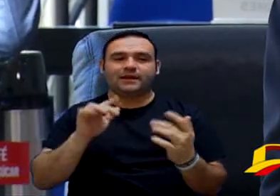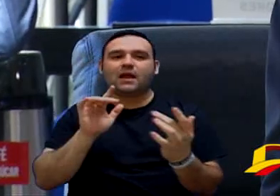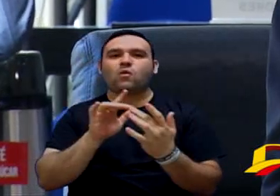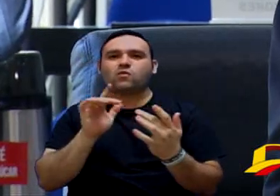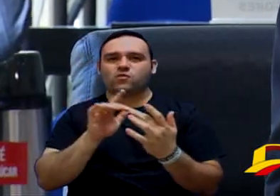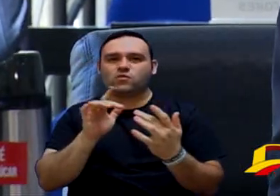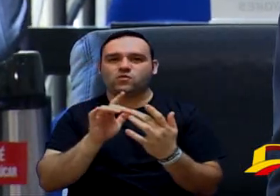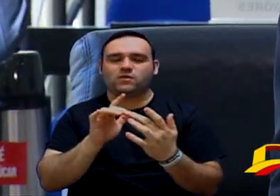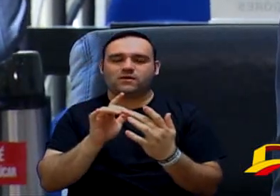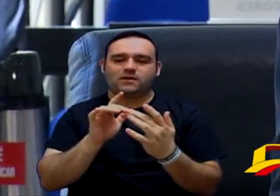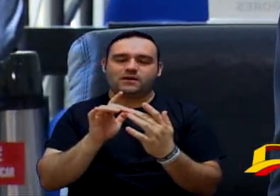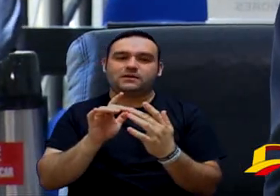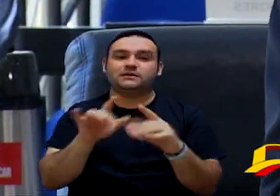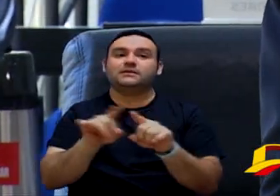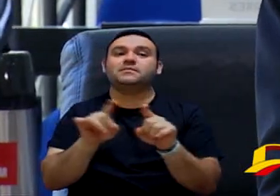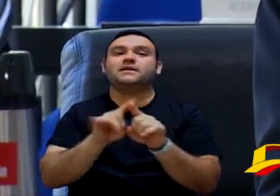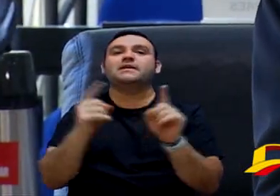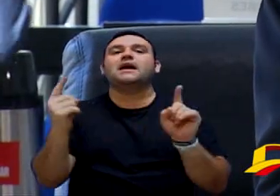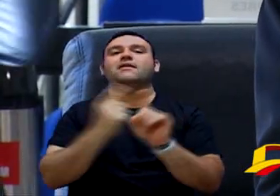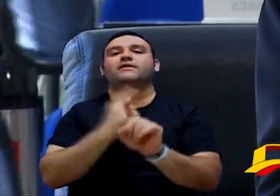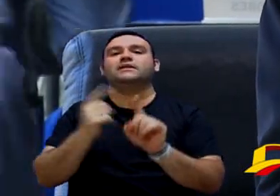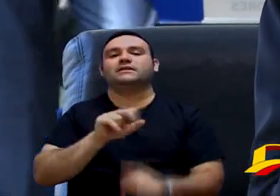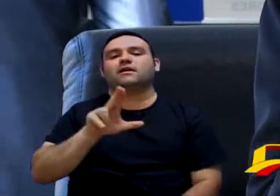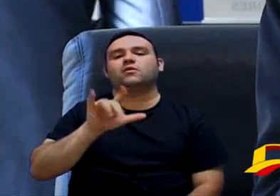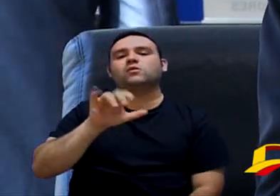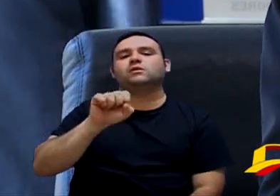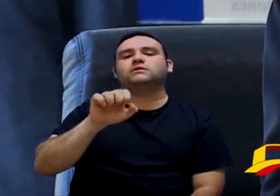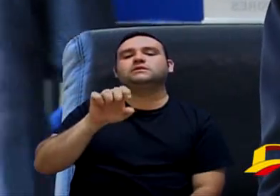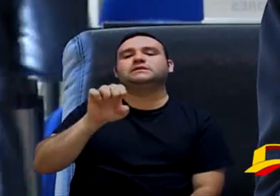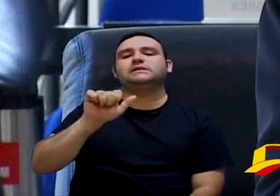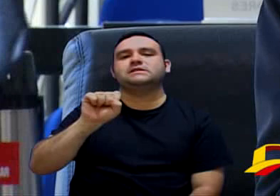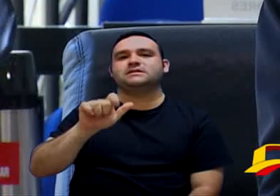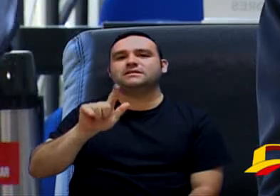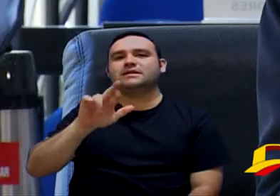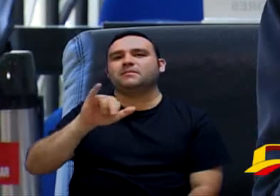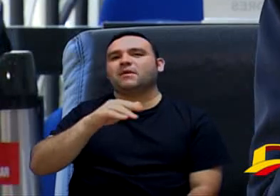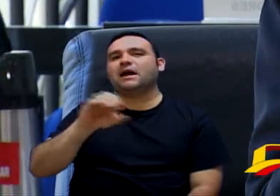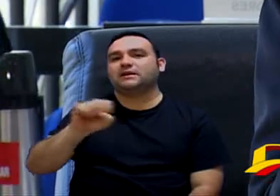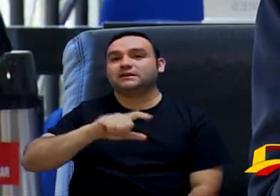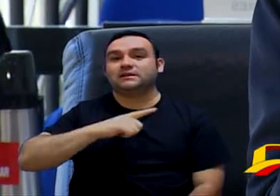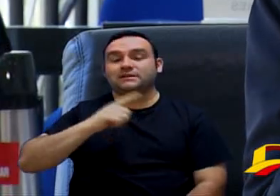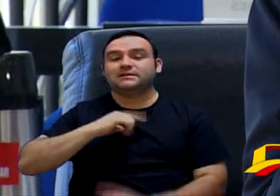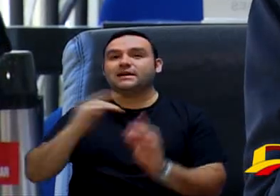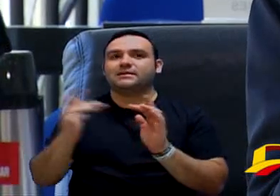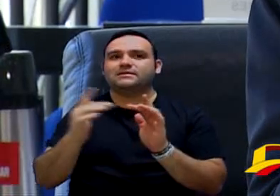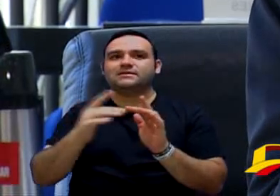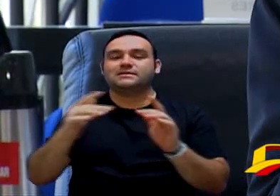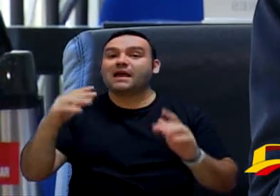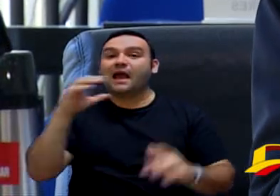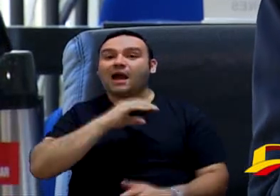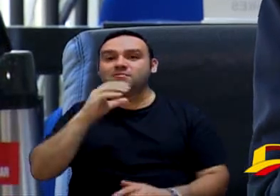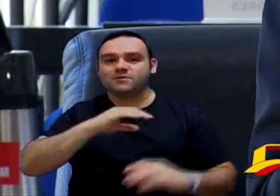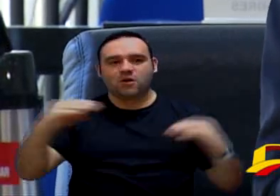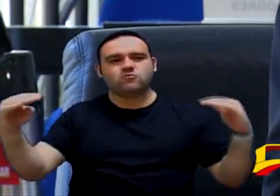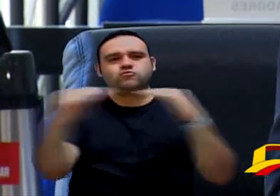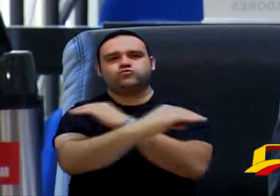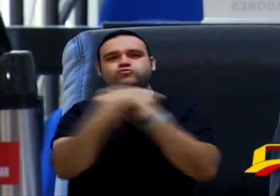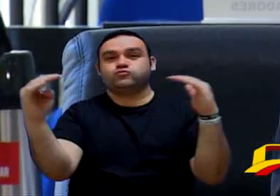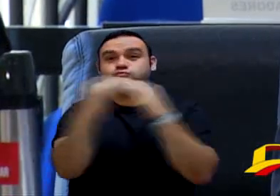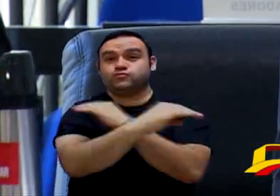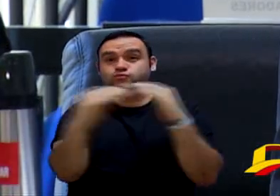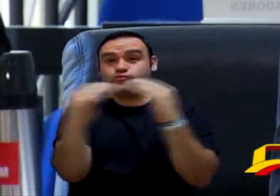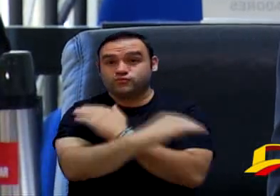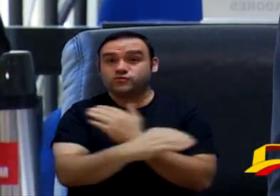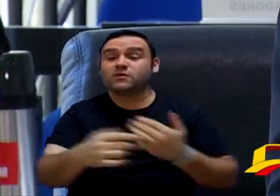o bairro junto também com Avenida Ulisses Guimarães então ali é um canal né virou uma via de acesso rápido e a gente